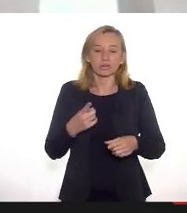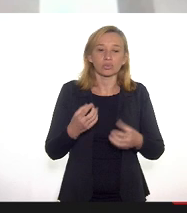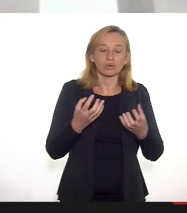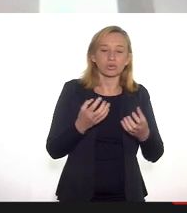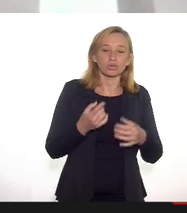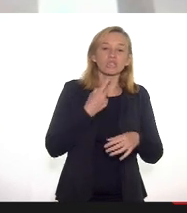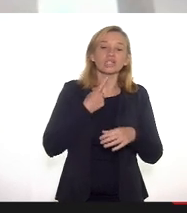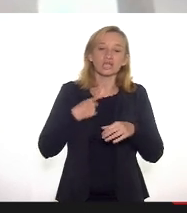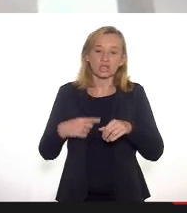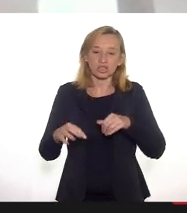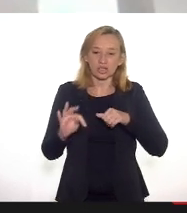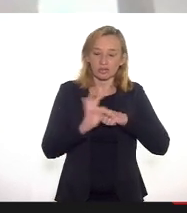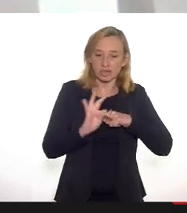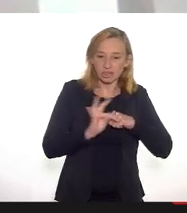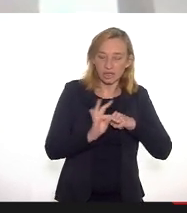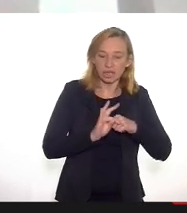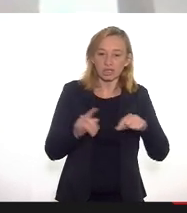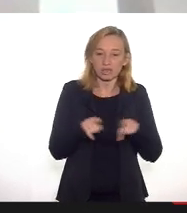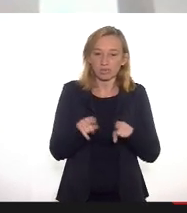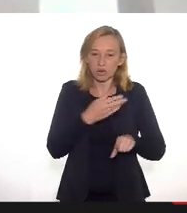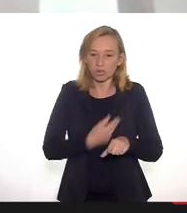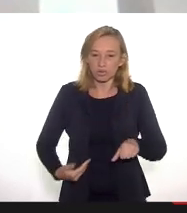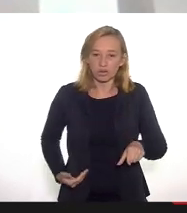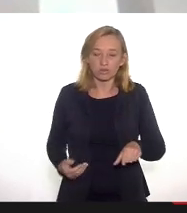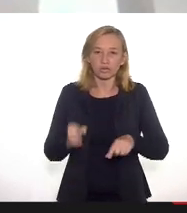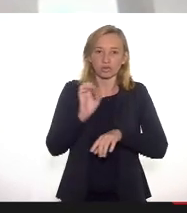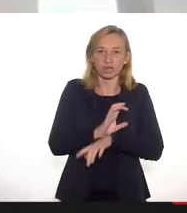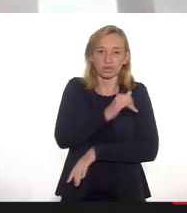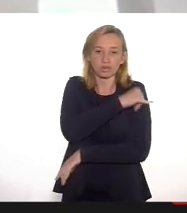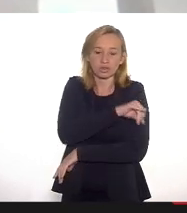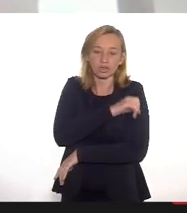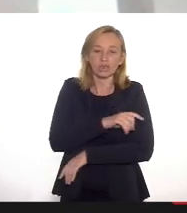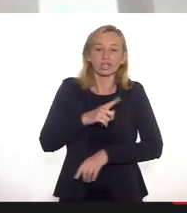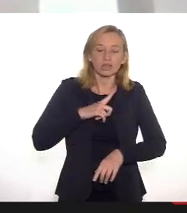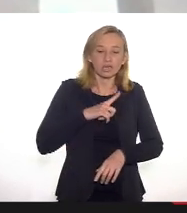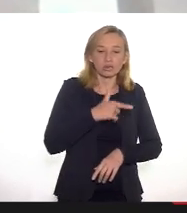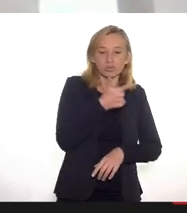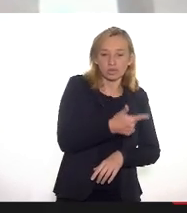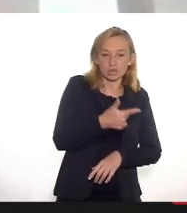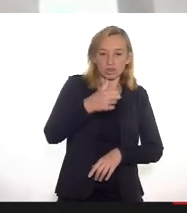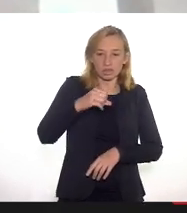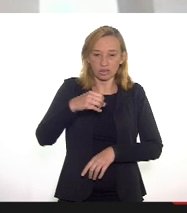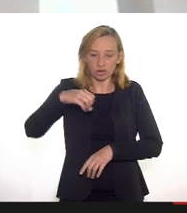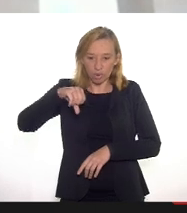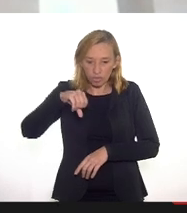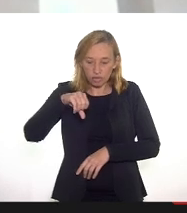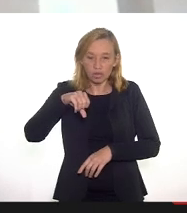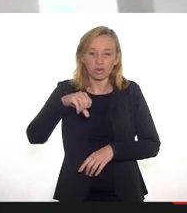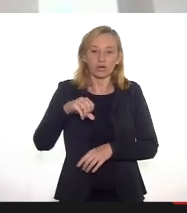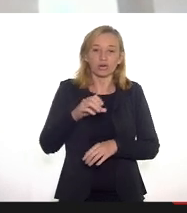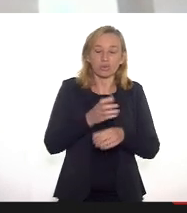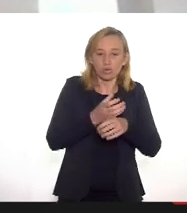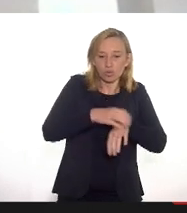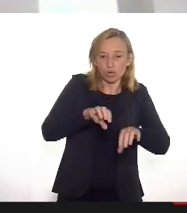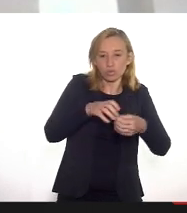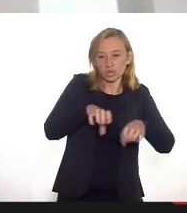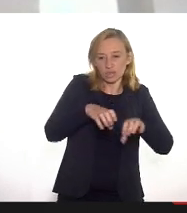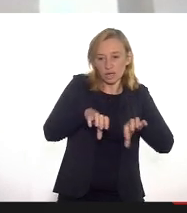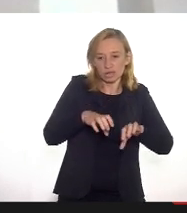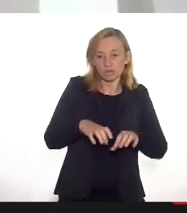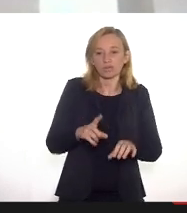Governo do Estado do Rio de Janeiro de ter aqui esses 209 concursados. E a gente está fazendo de tudo para que a gente